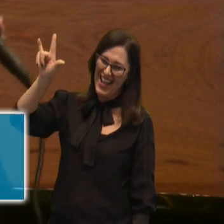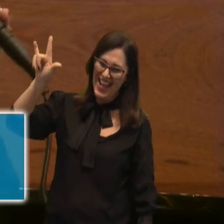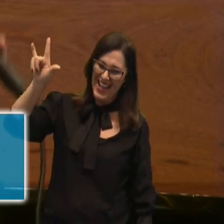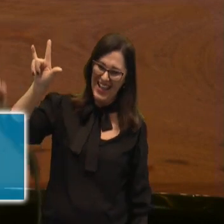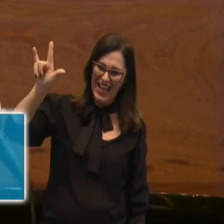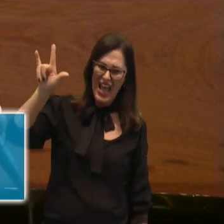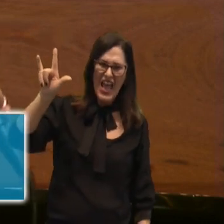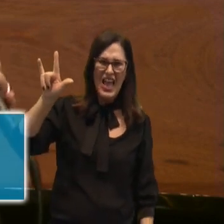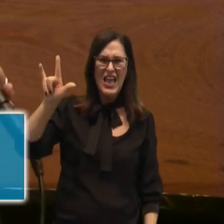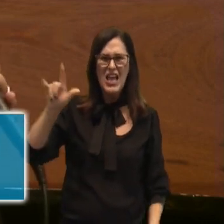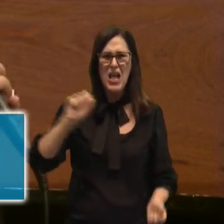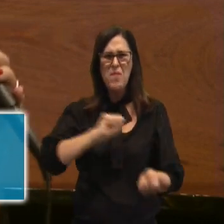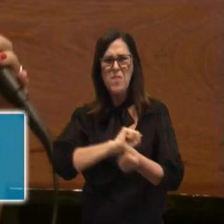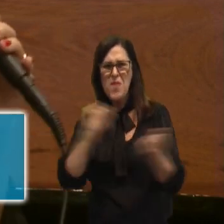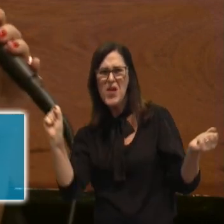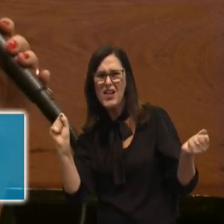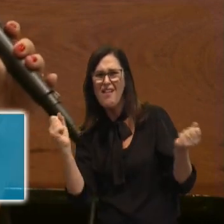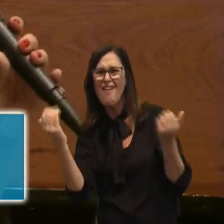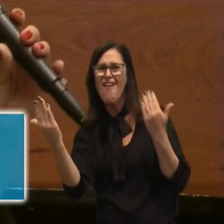amarei.